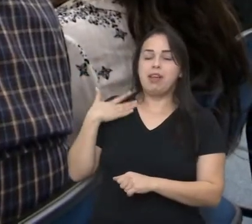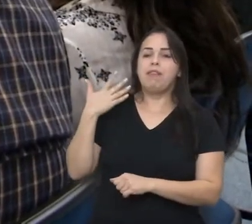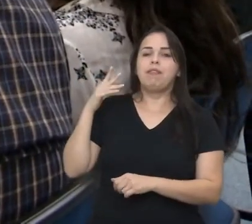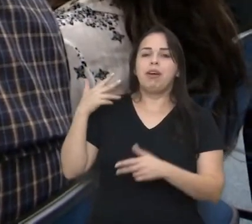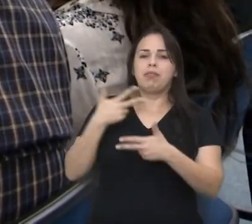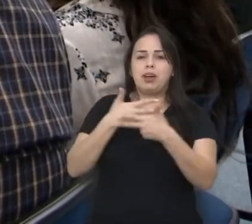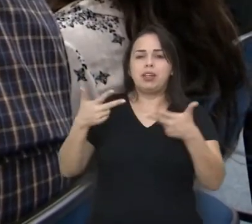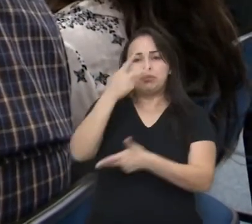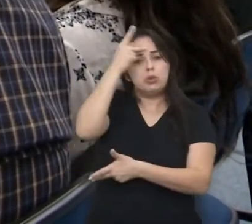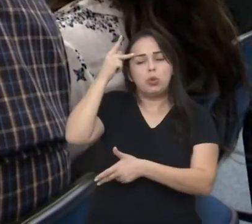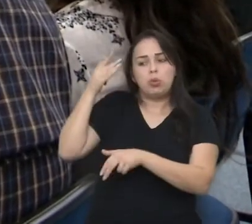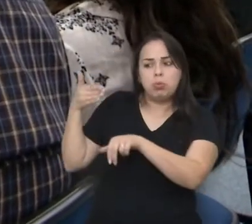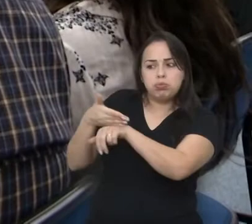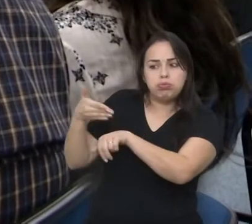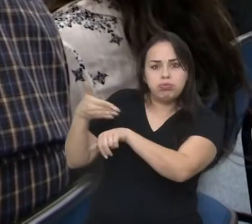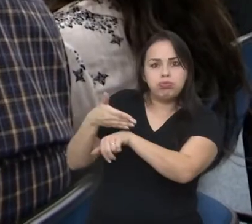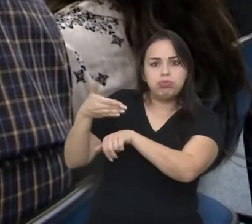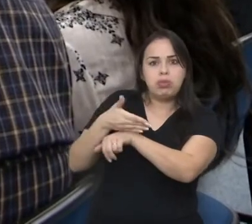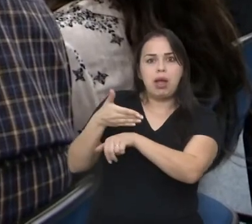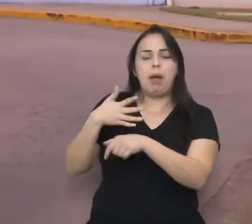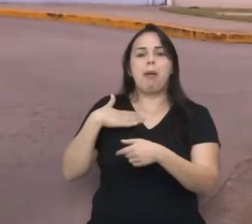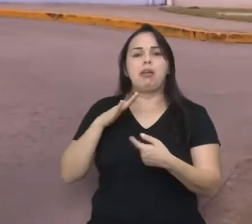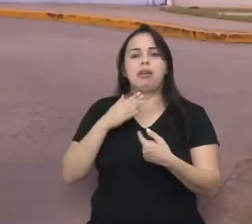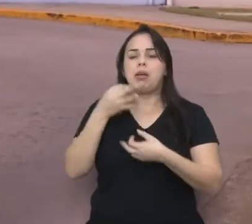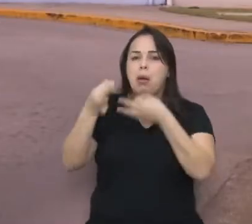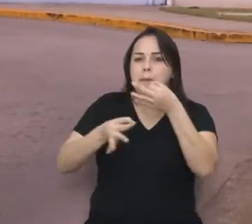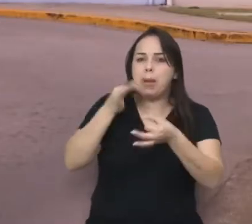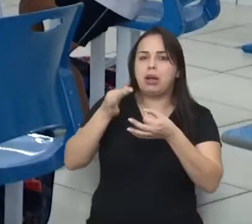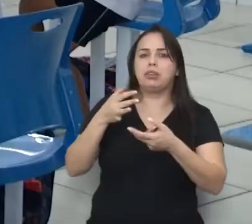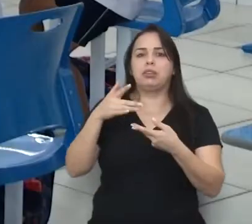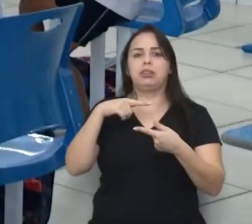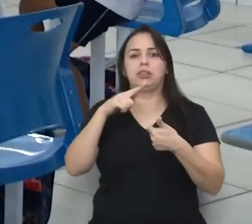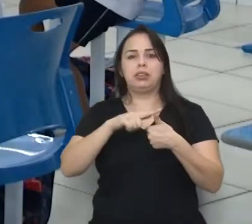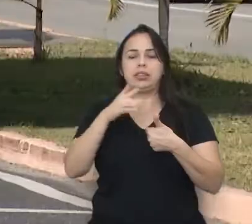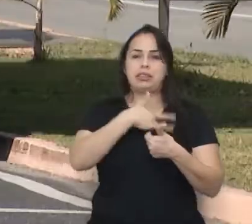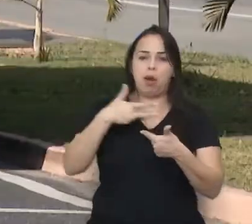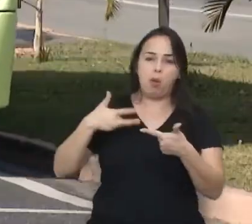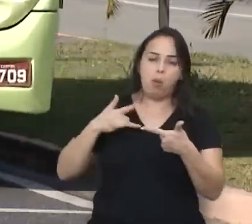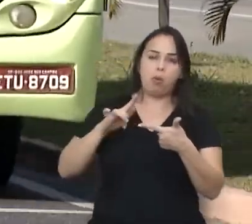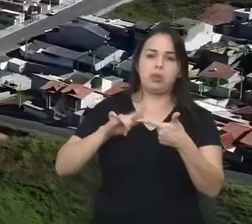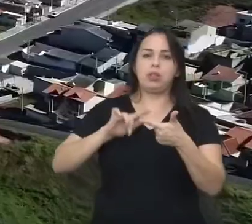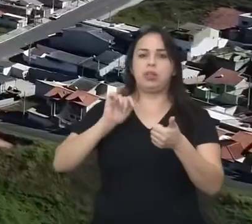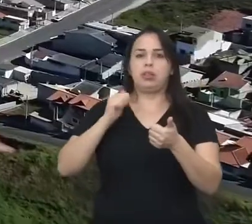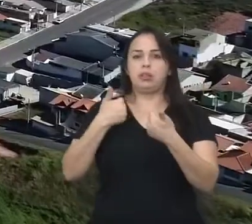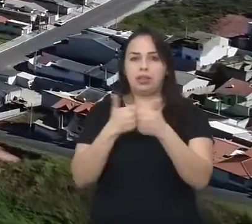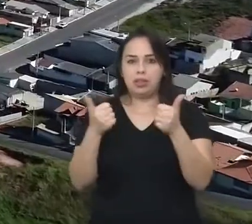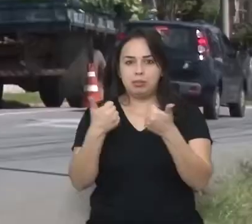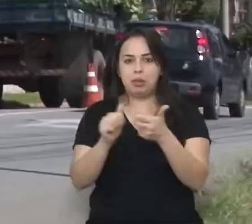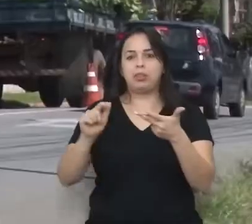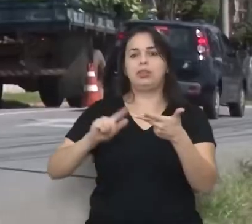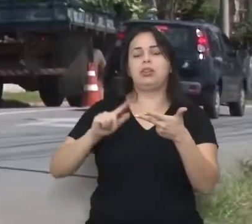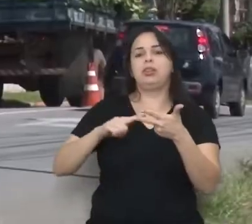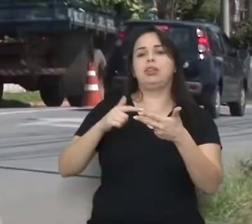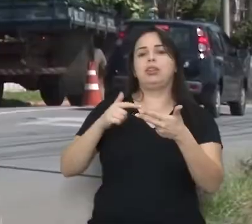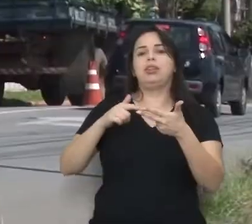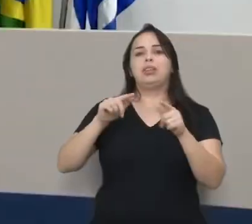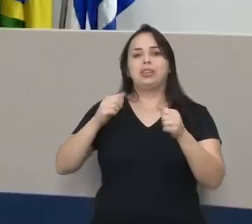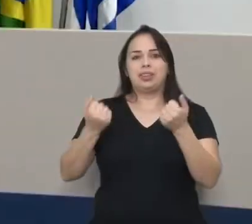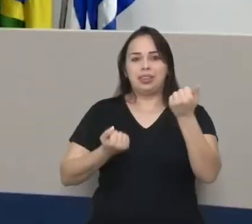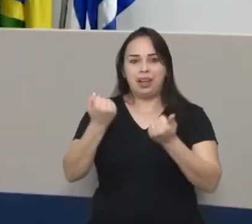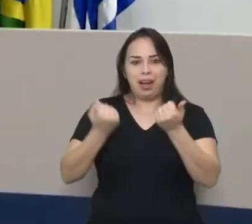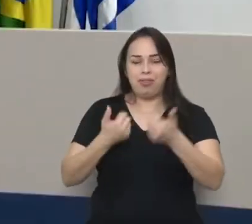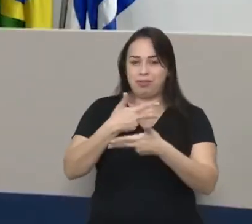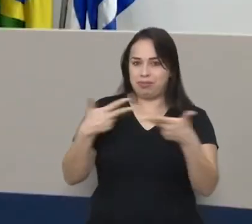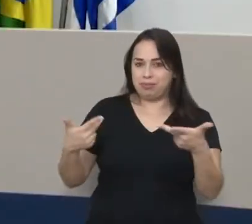várias pessoas relataram pedidos em diversas áreas, como saúde, educação, transporte, moradia, entre outros.